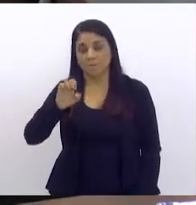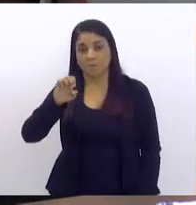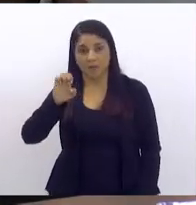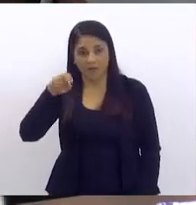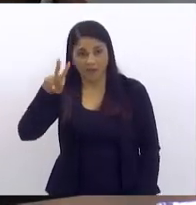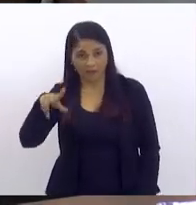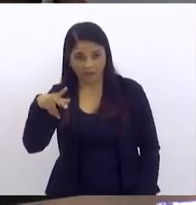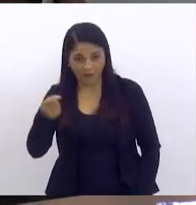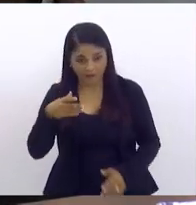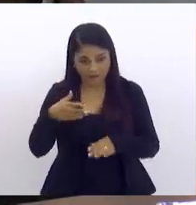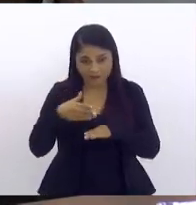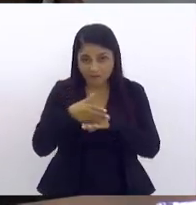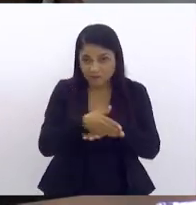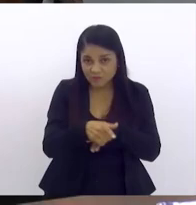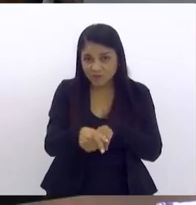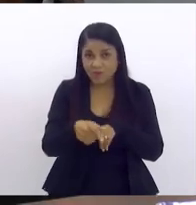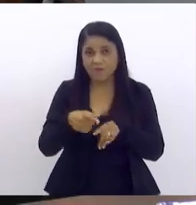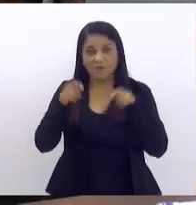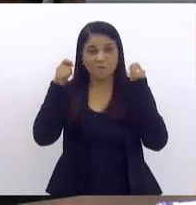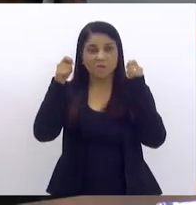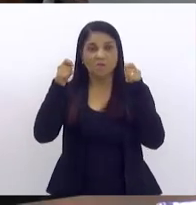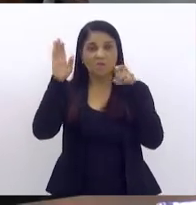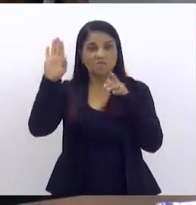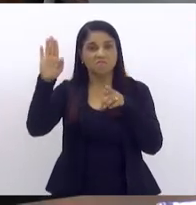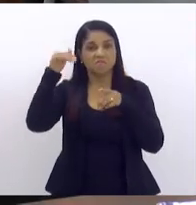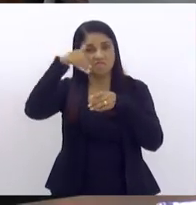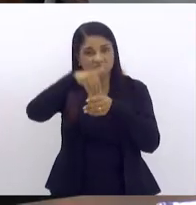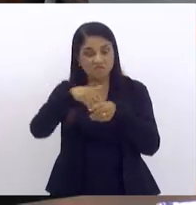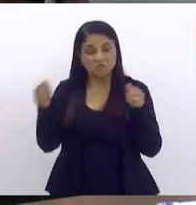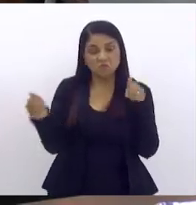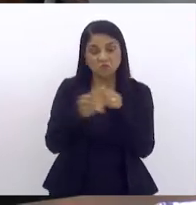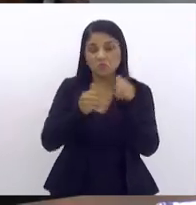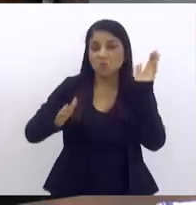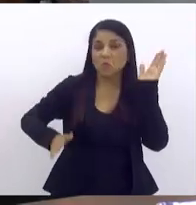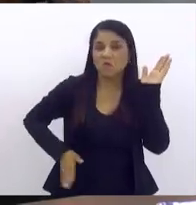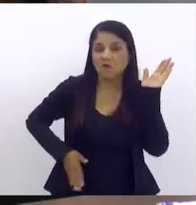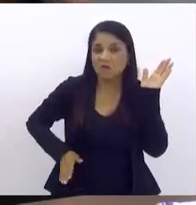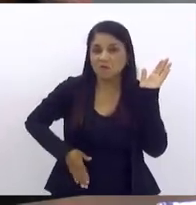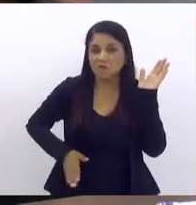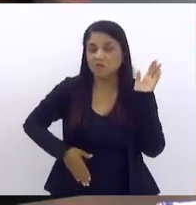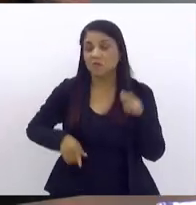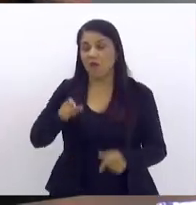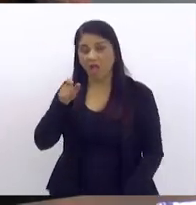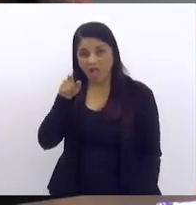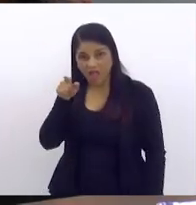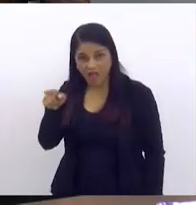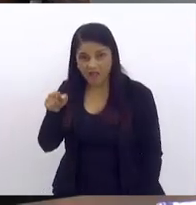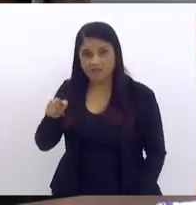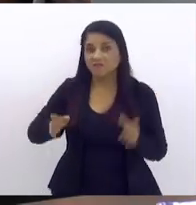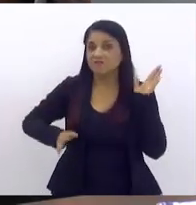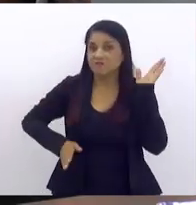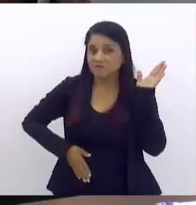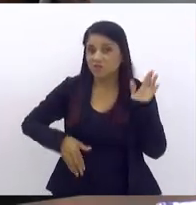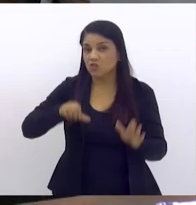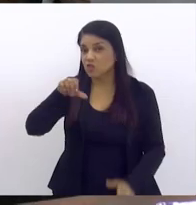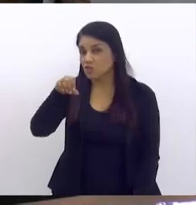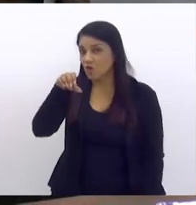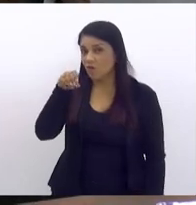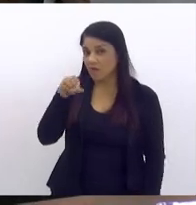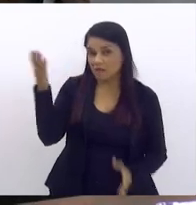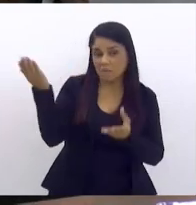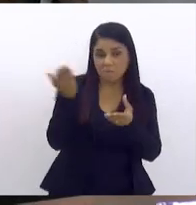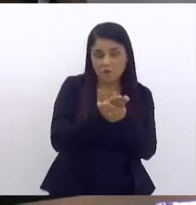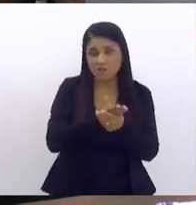campanha. Aí sim, os colegas dele, vagabundo, e ele junto, vagabundo. Vagabundo é ele que responde a mais de 90 processos,